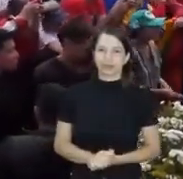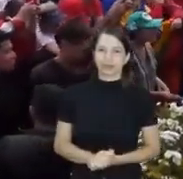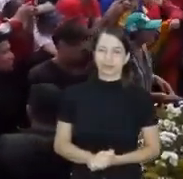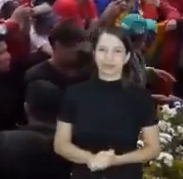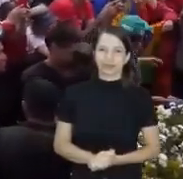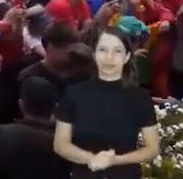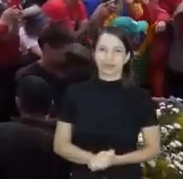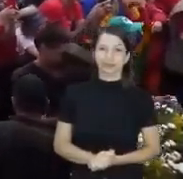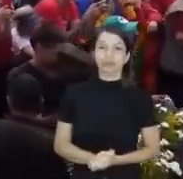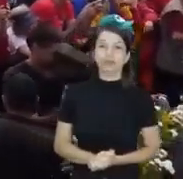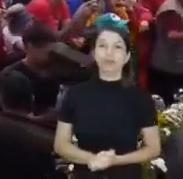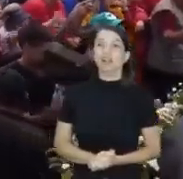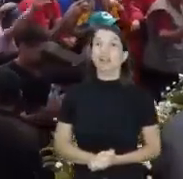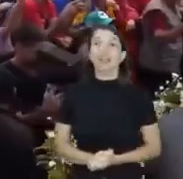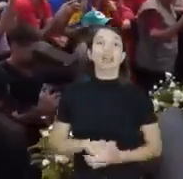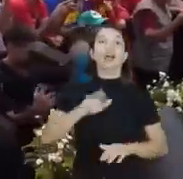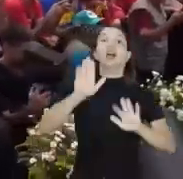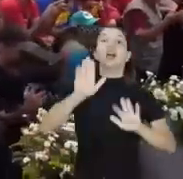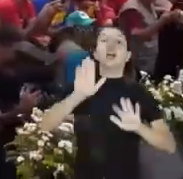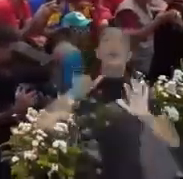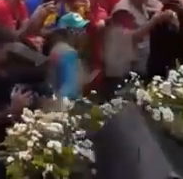e cadê a mulherada